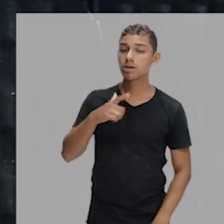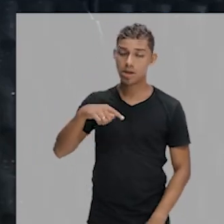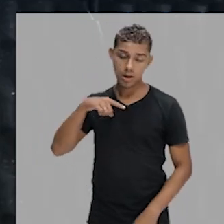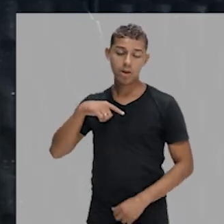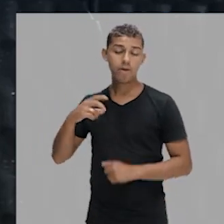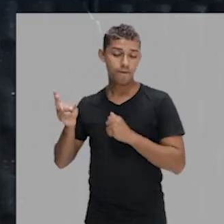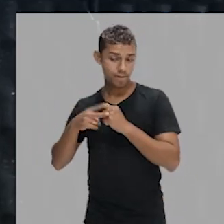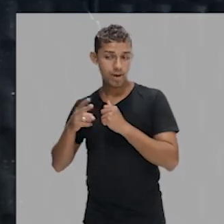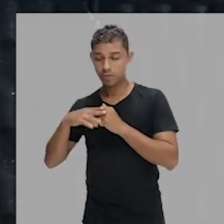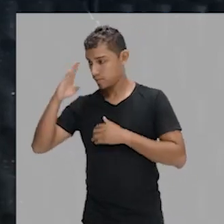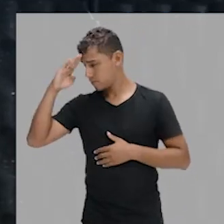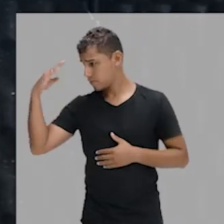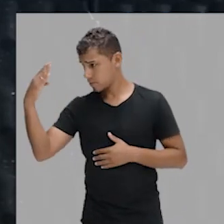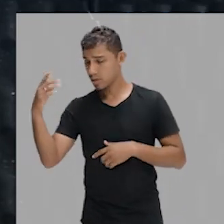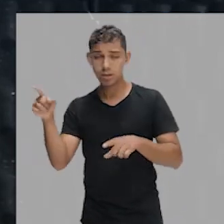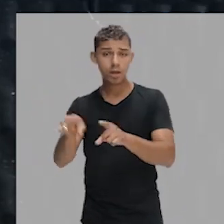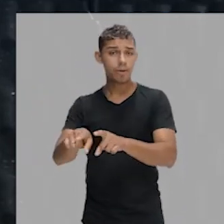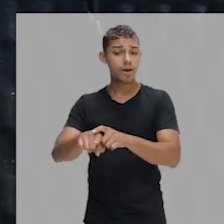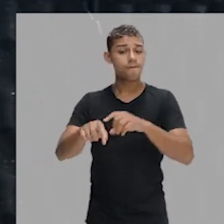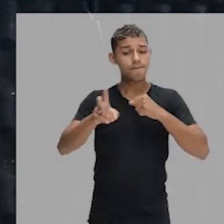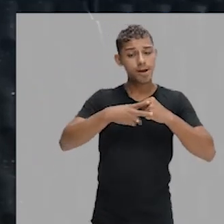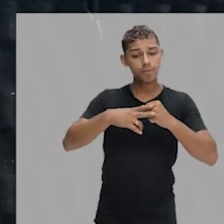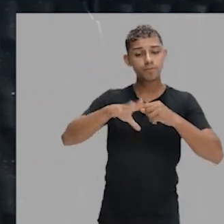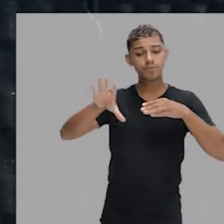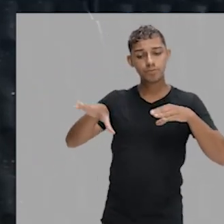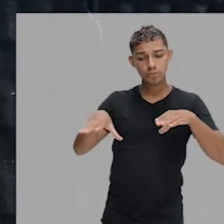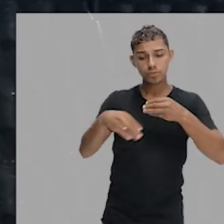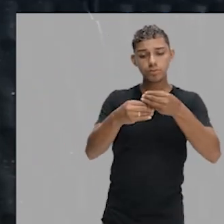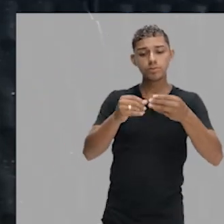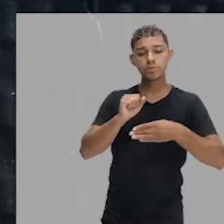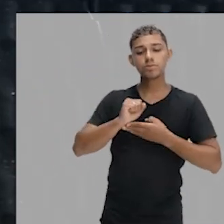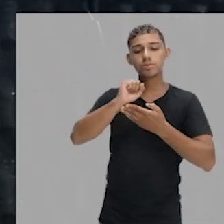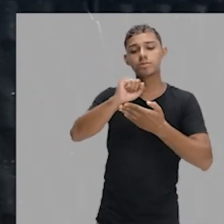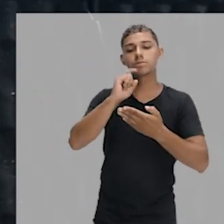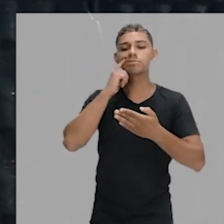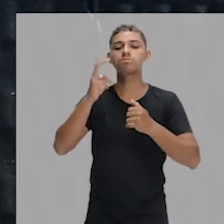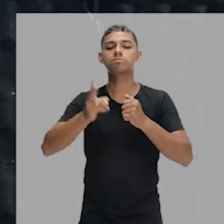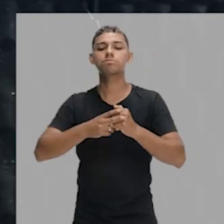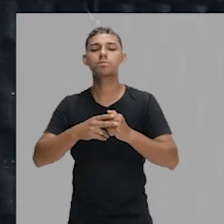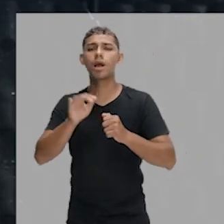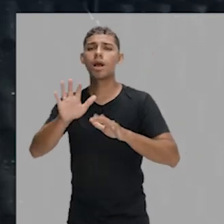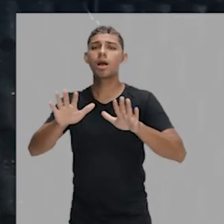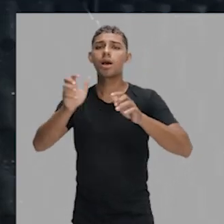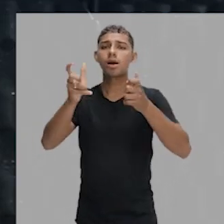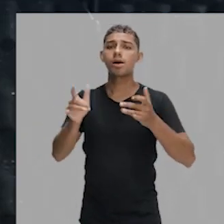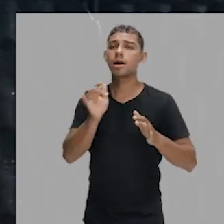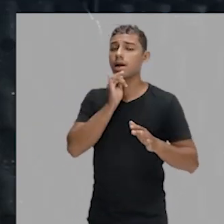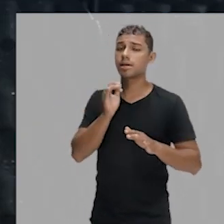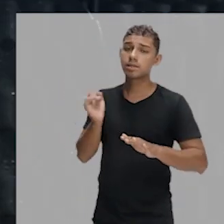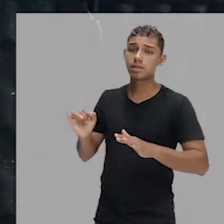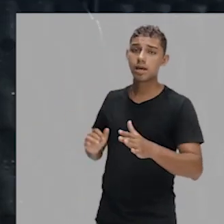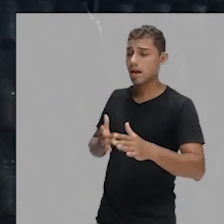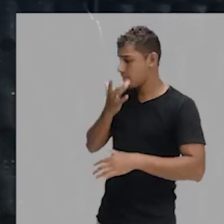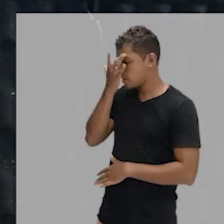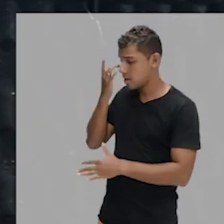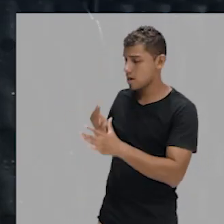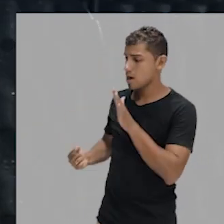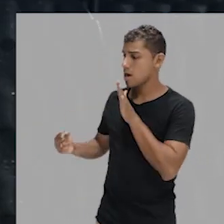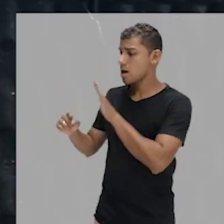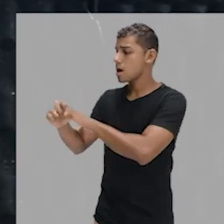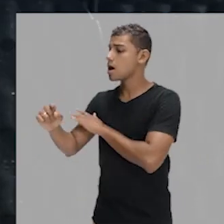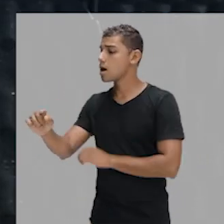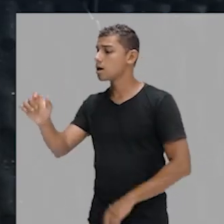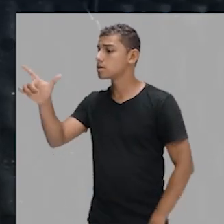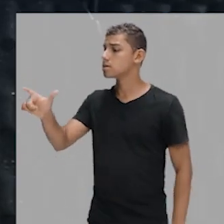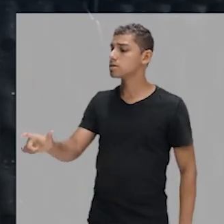principal, quanto ele é um verbo auxiliar. Então, ele faz as duas coisas. Por isso, quando você vai fazer uma pergunta com o verbo ser ou